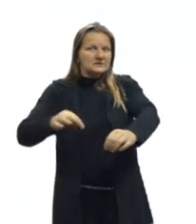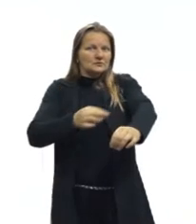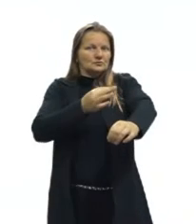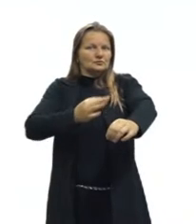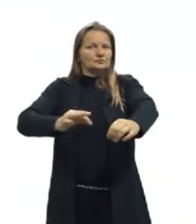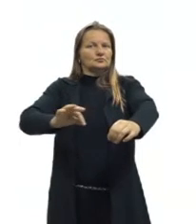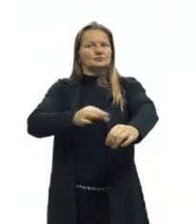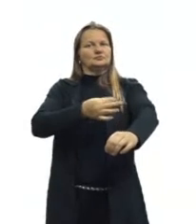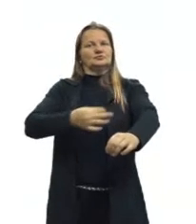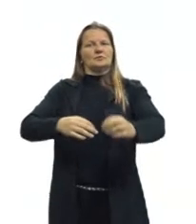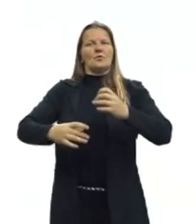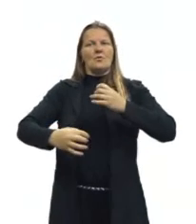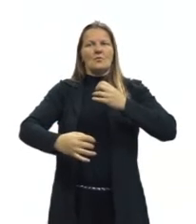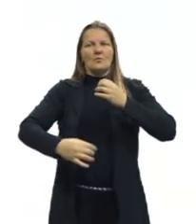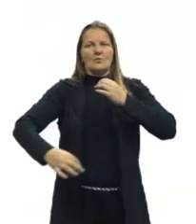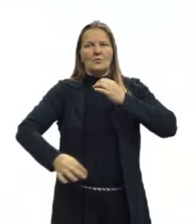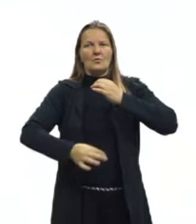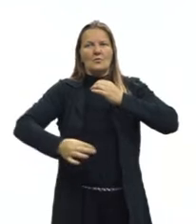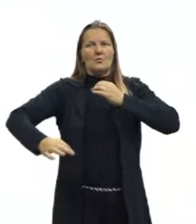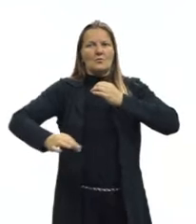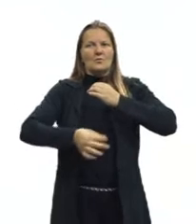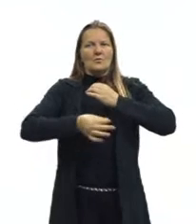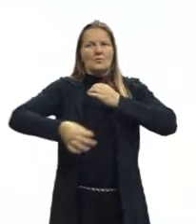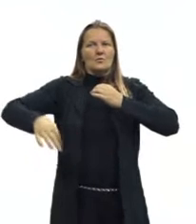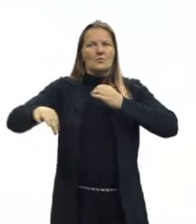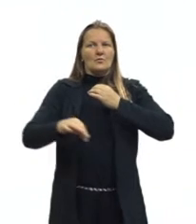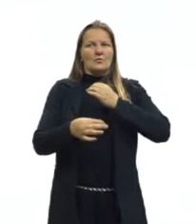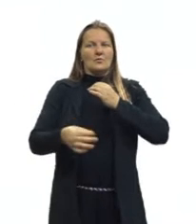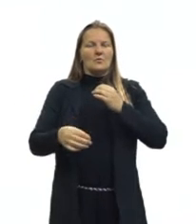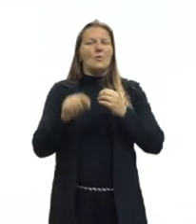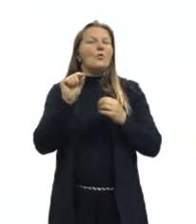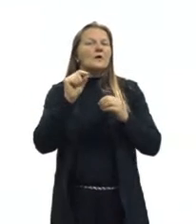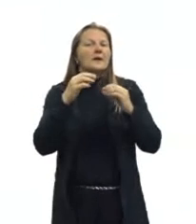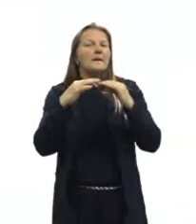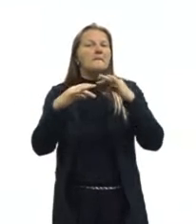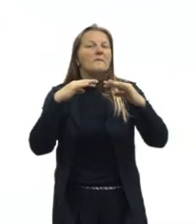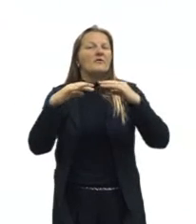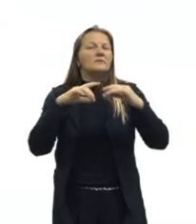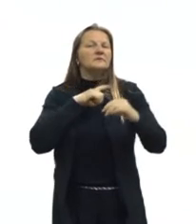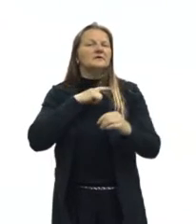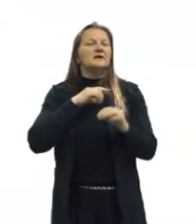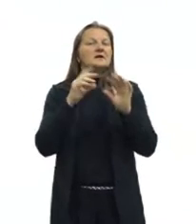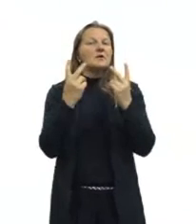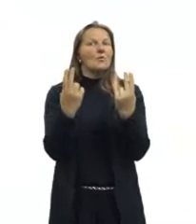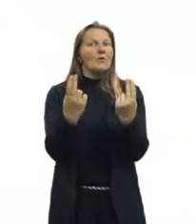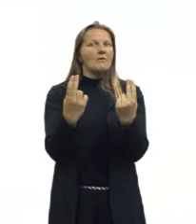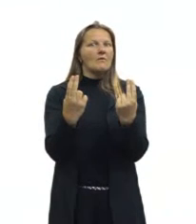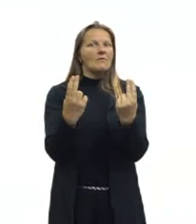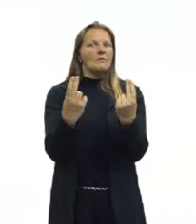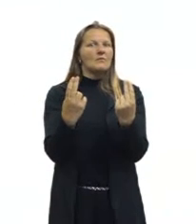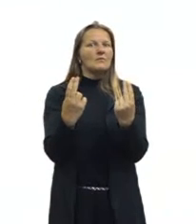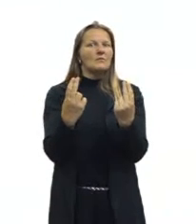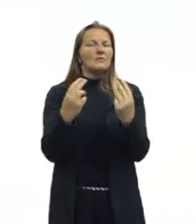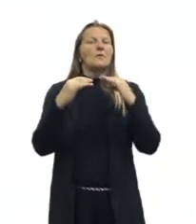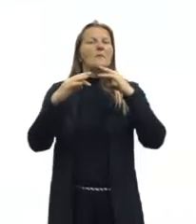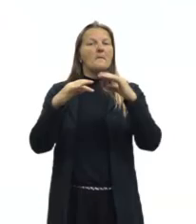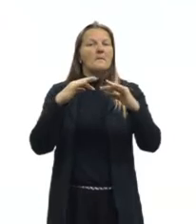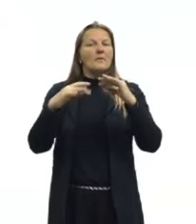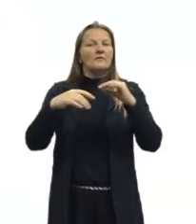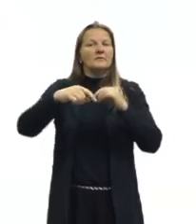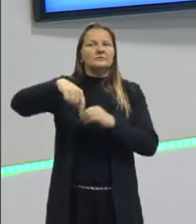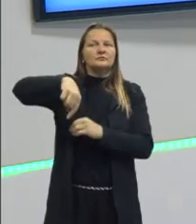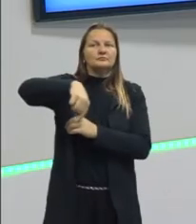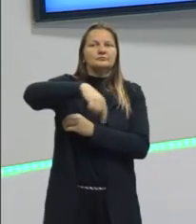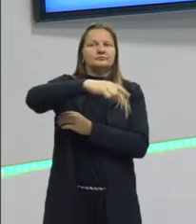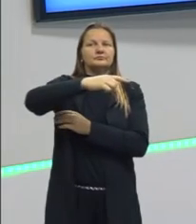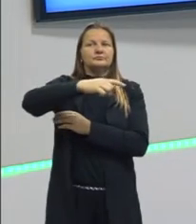instrumento tá então o que que esses movimentos tem em comum movimento que eu falo então justamente o pêndulo